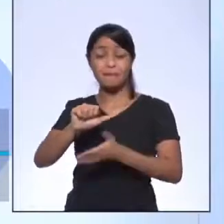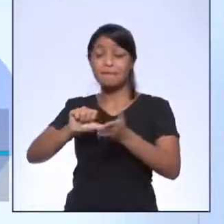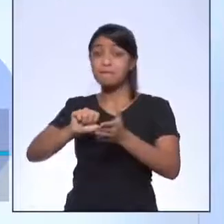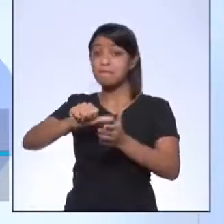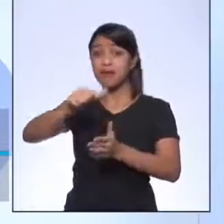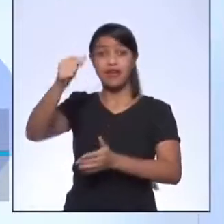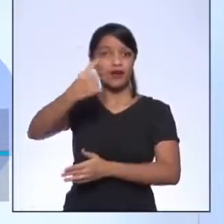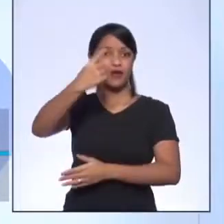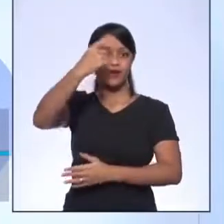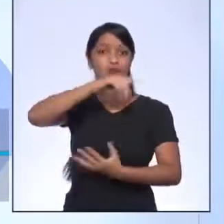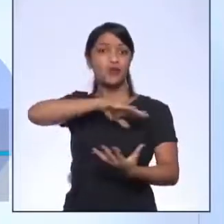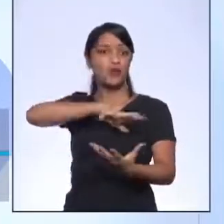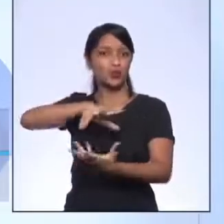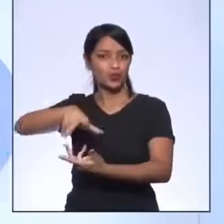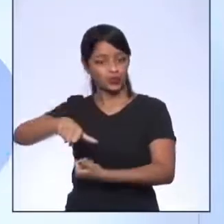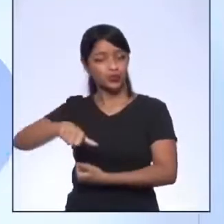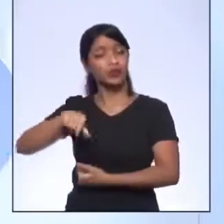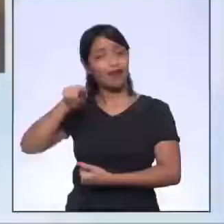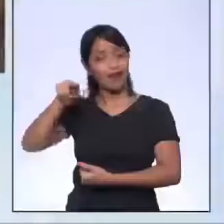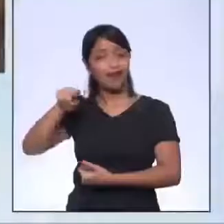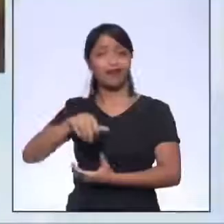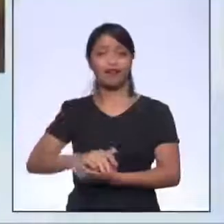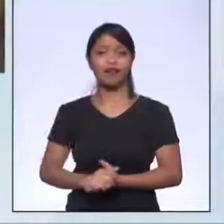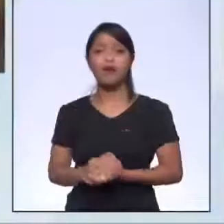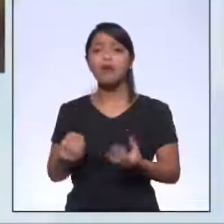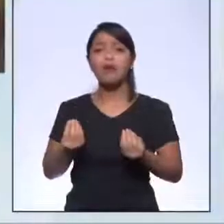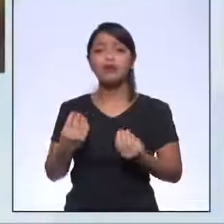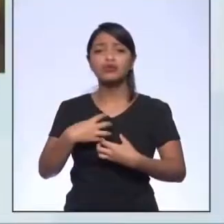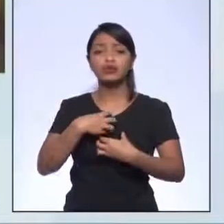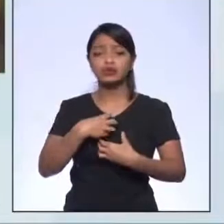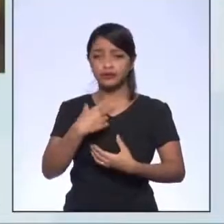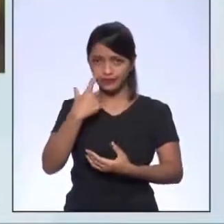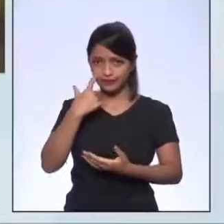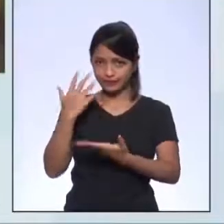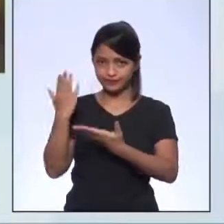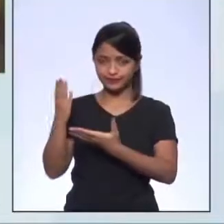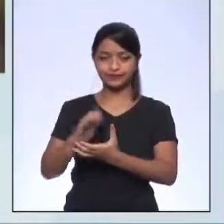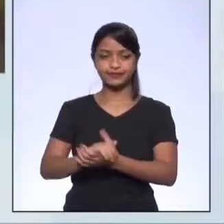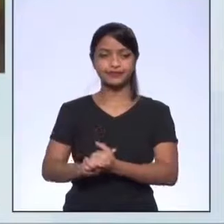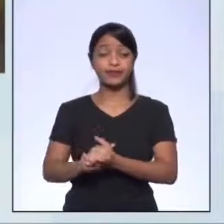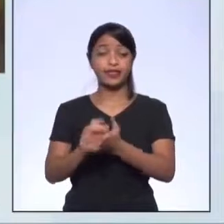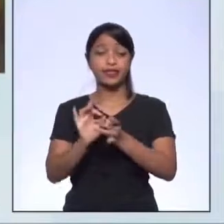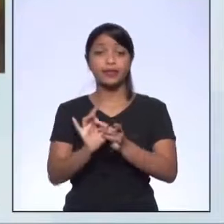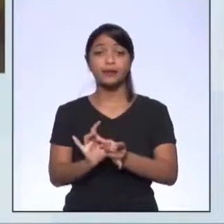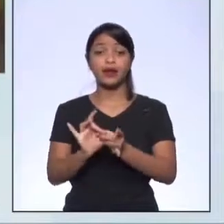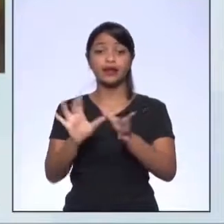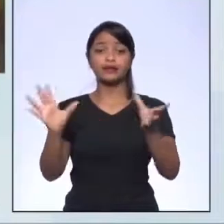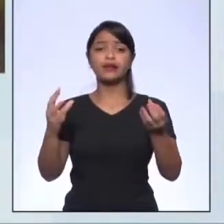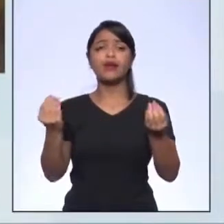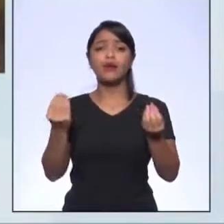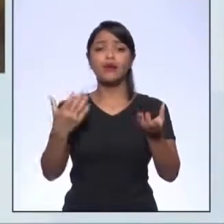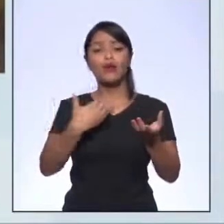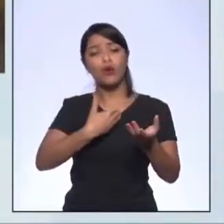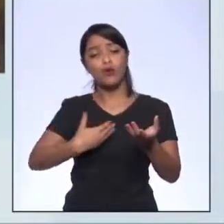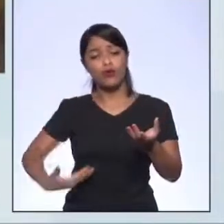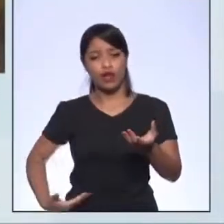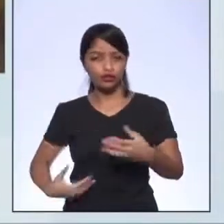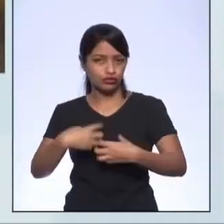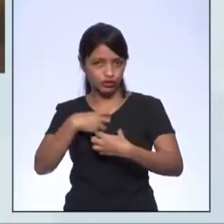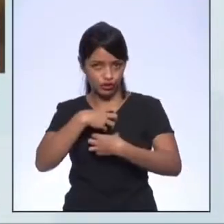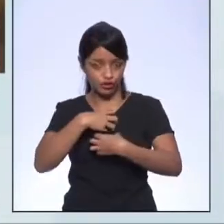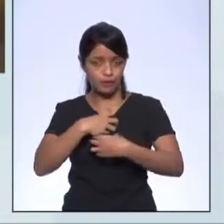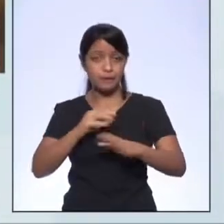democracia. Vamos ver como ela funcionava. A democracia é uma forma de governo em